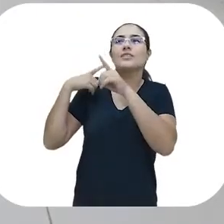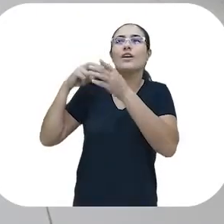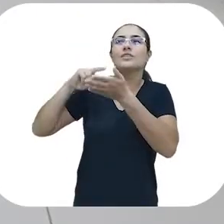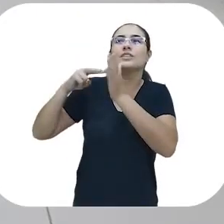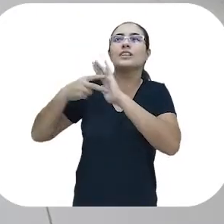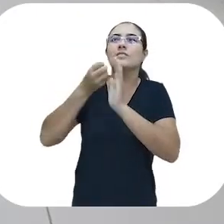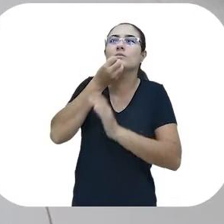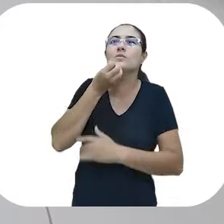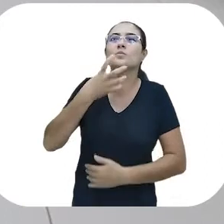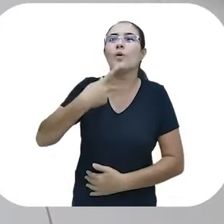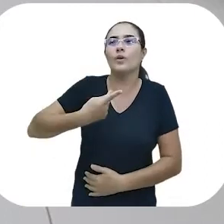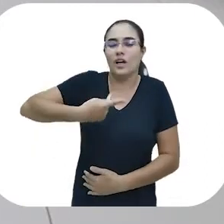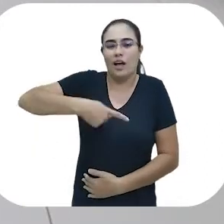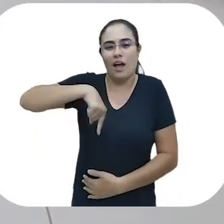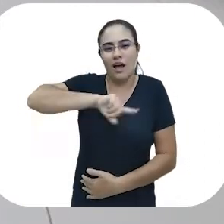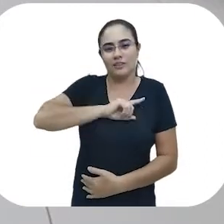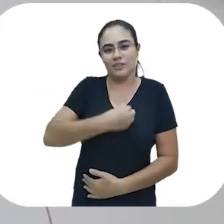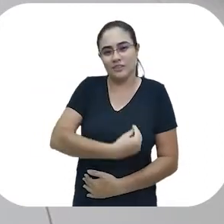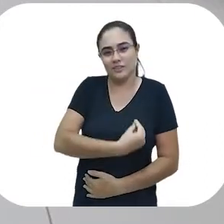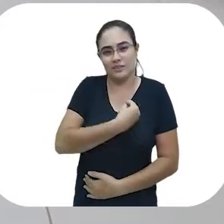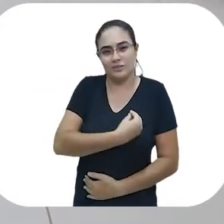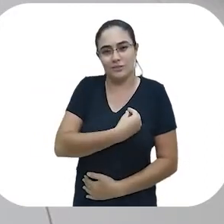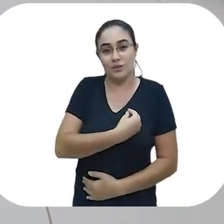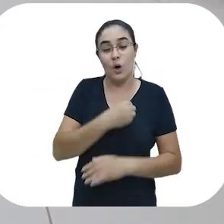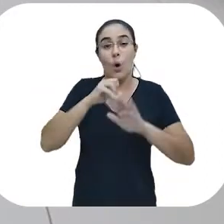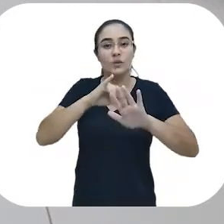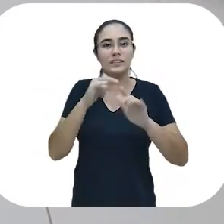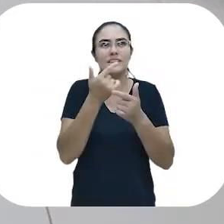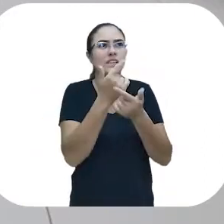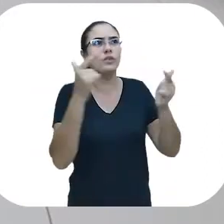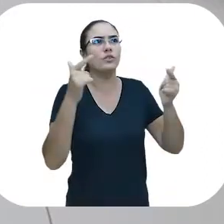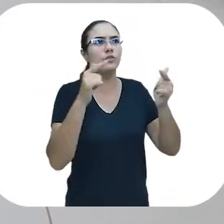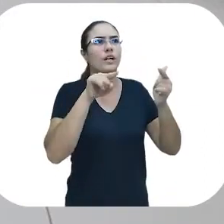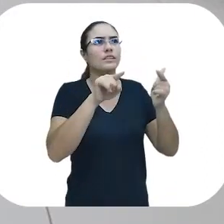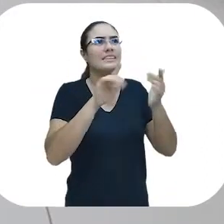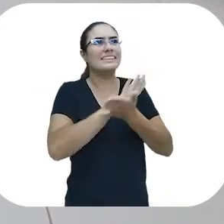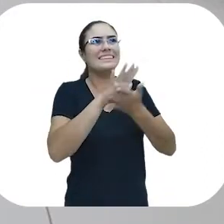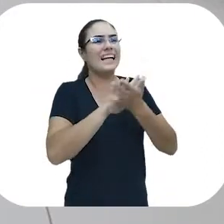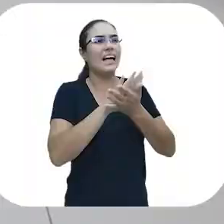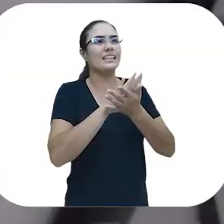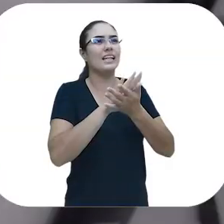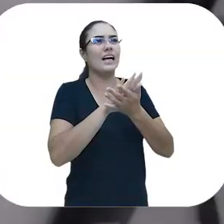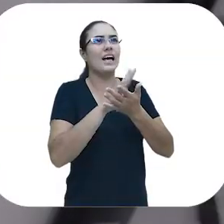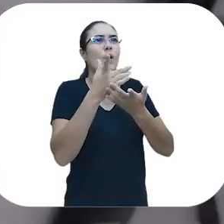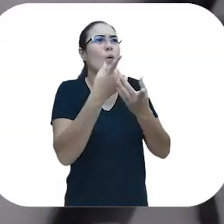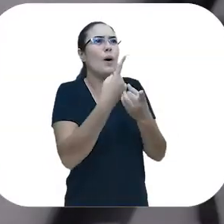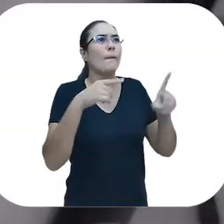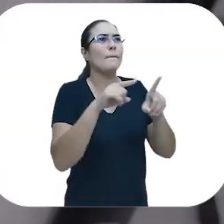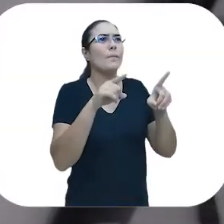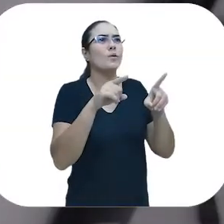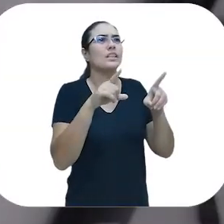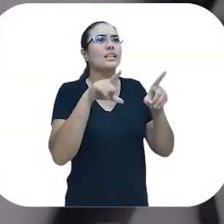mais existisse uma música que fosse capaz de expressar aquilo que você sentiu no